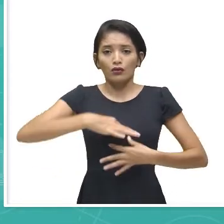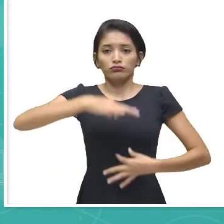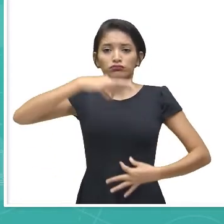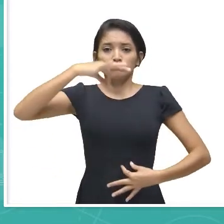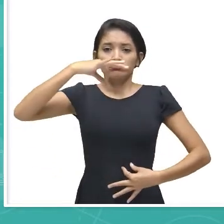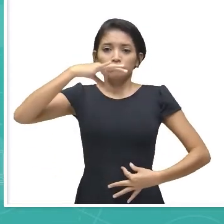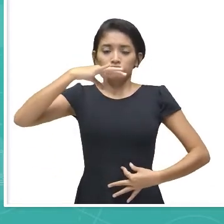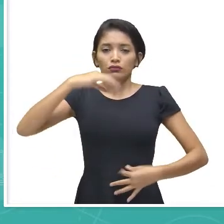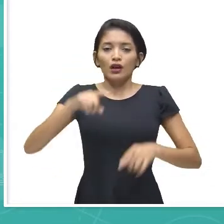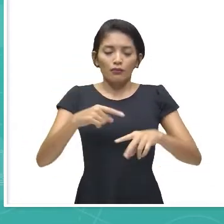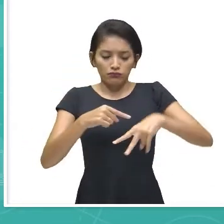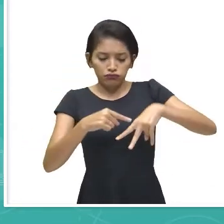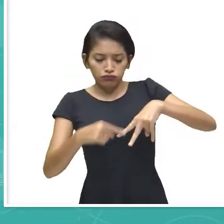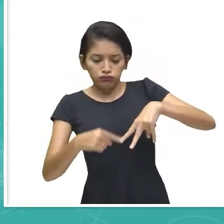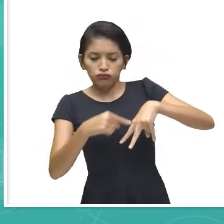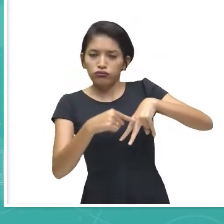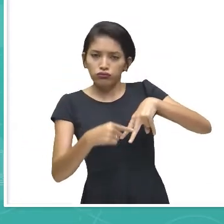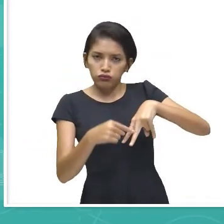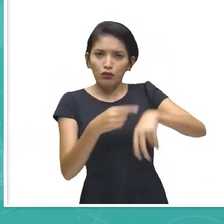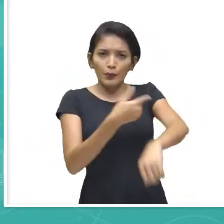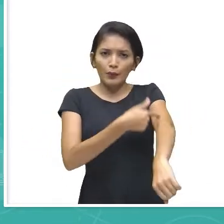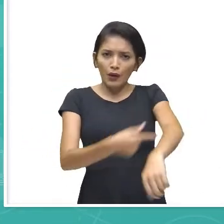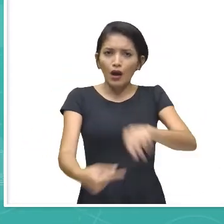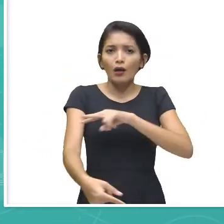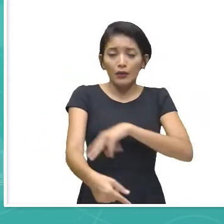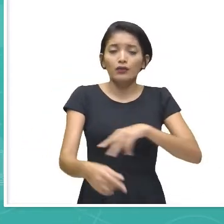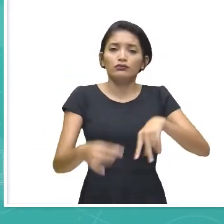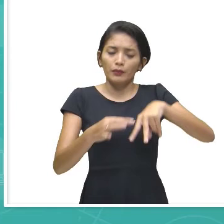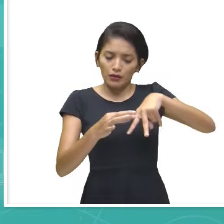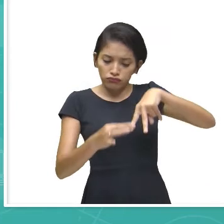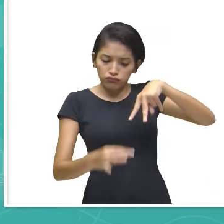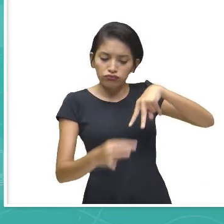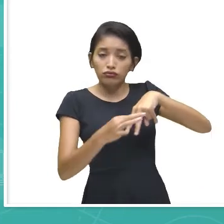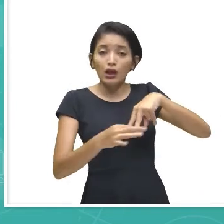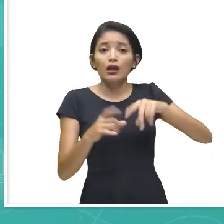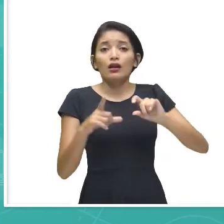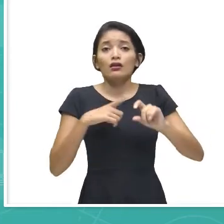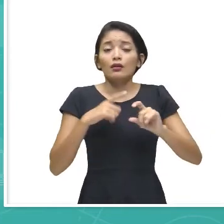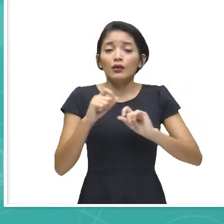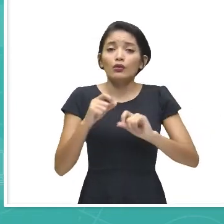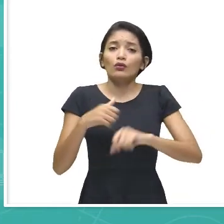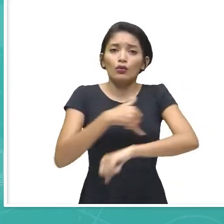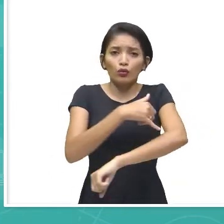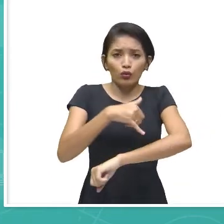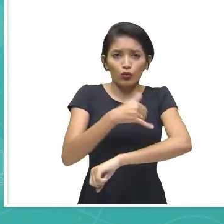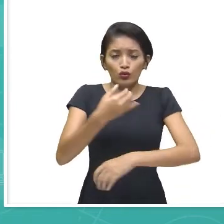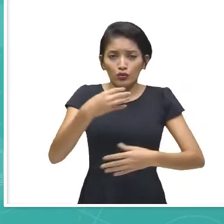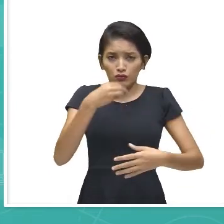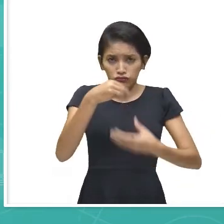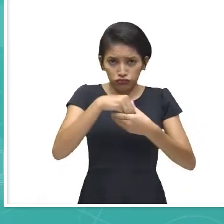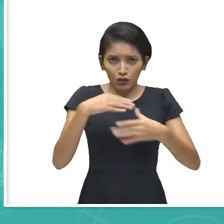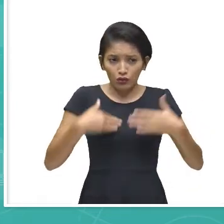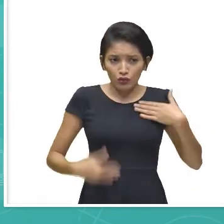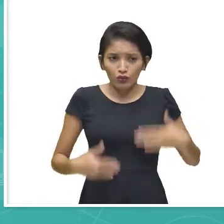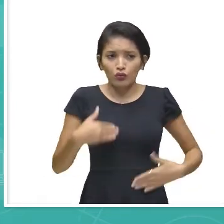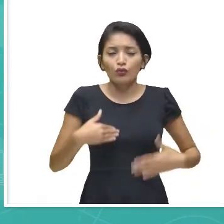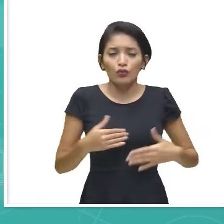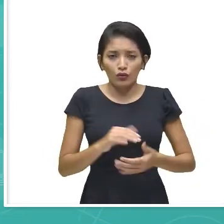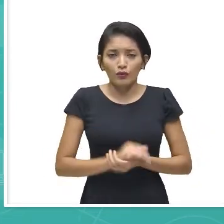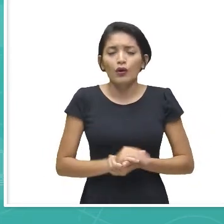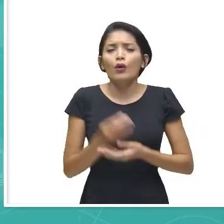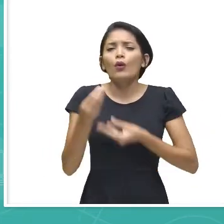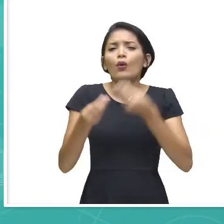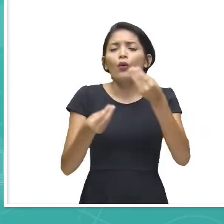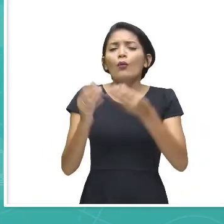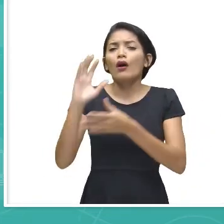longos, pernas, braços e tem um pouco acúmulo de gordura. Prosseguindo, como será que deve ser